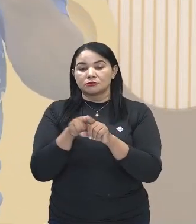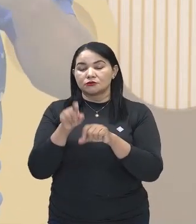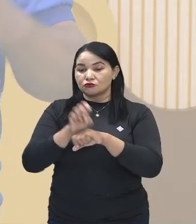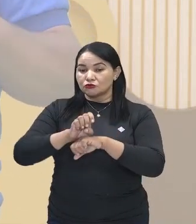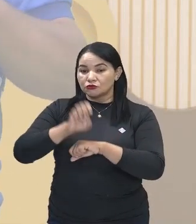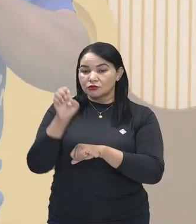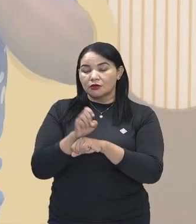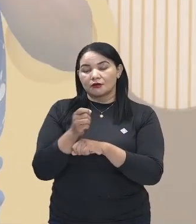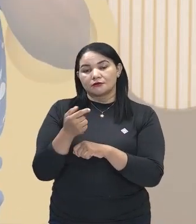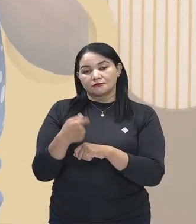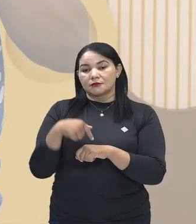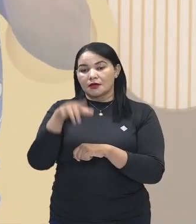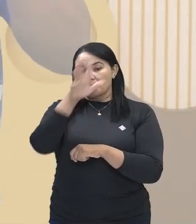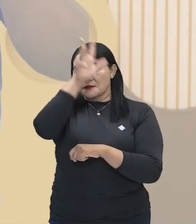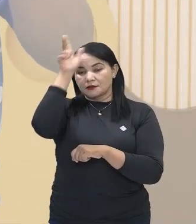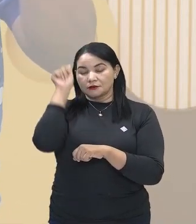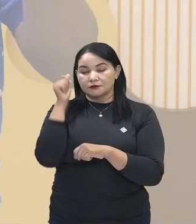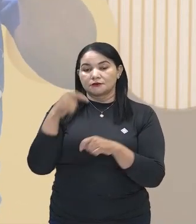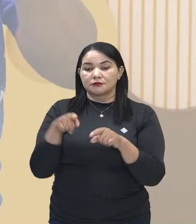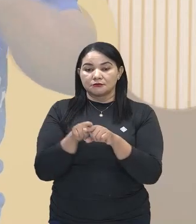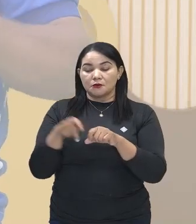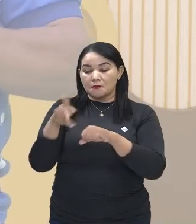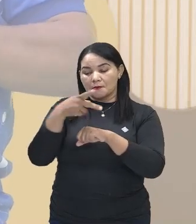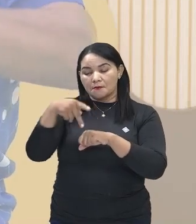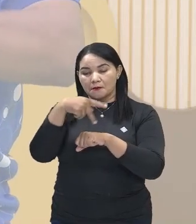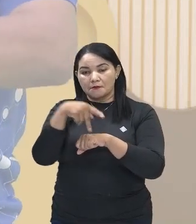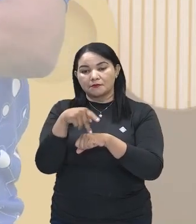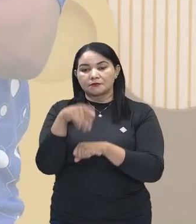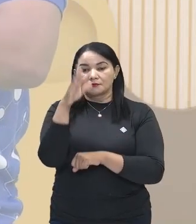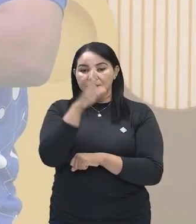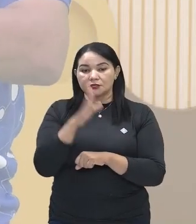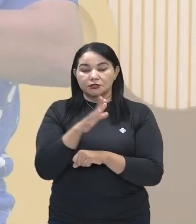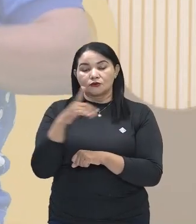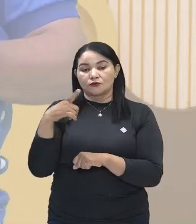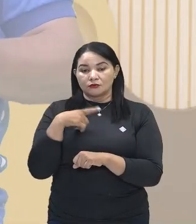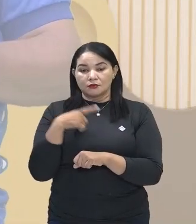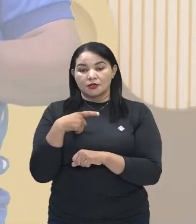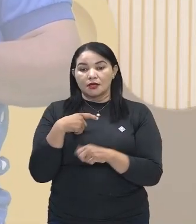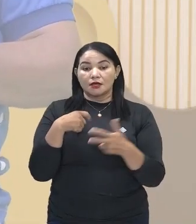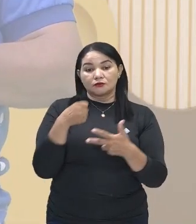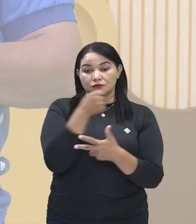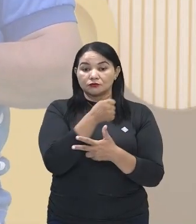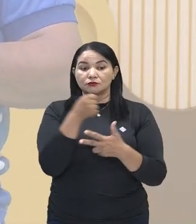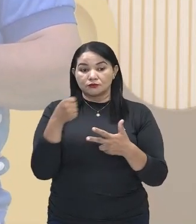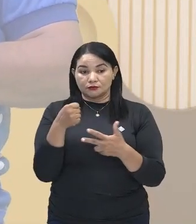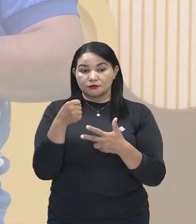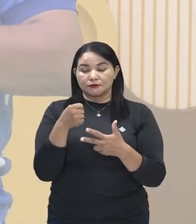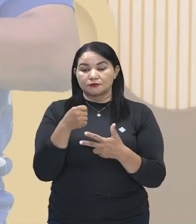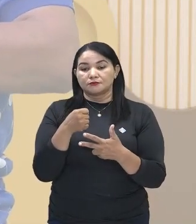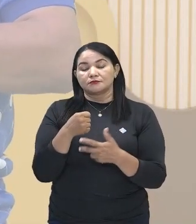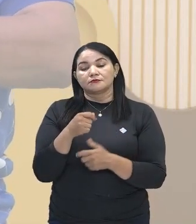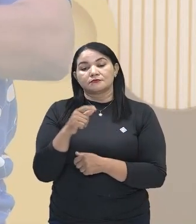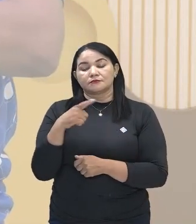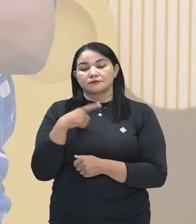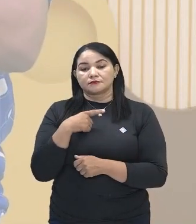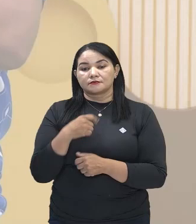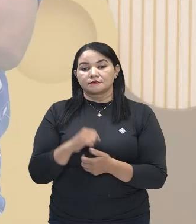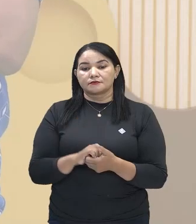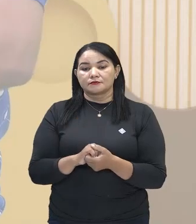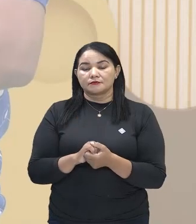do Amazonas, como a nível de país, o Brasil, existem esses 3 poderes lá. Né? Aqueles